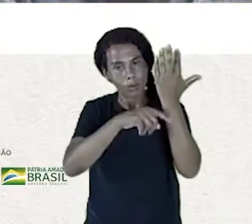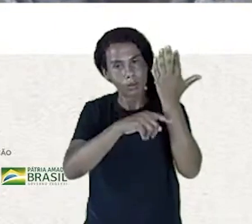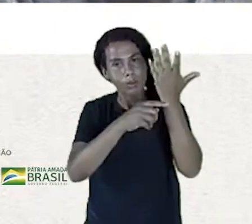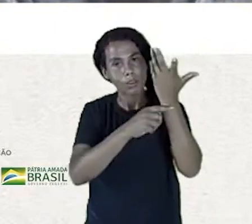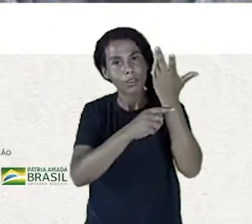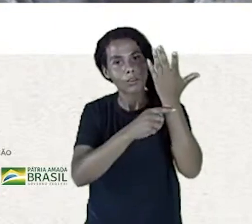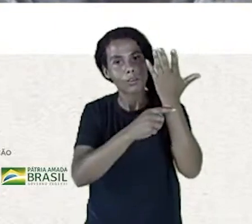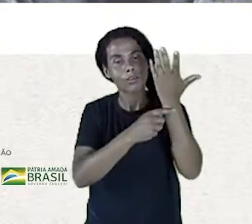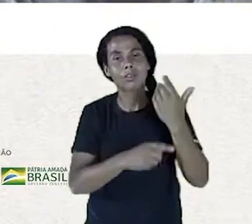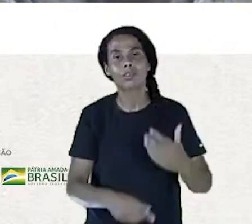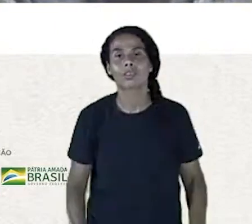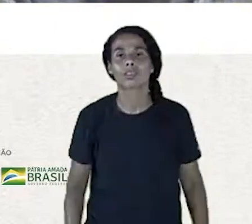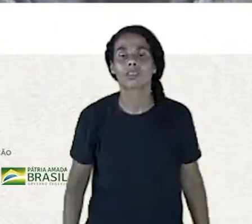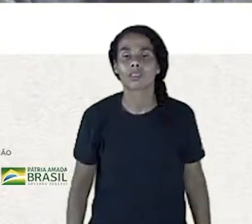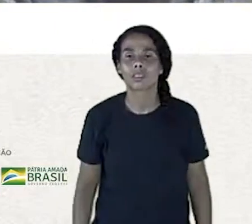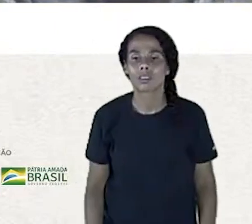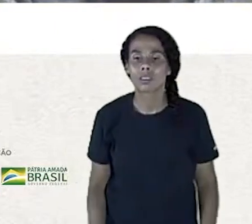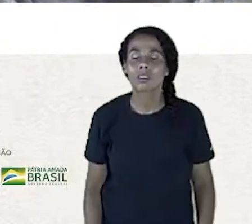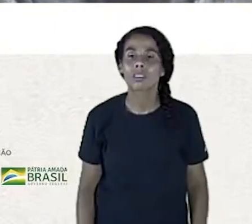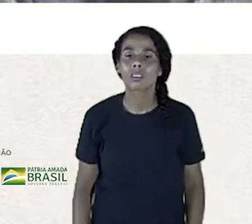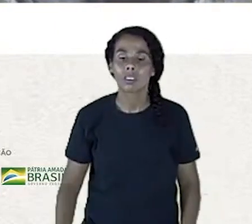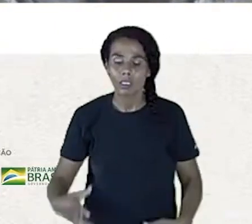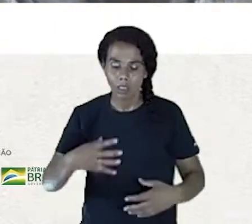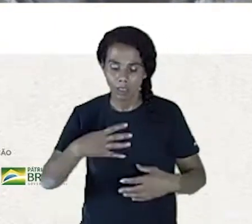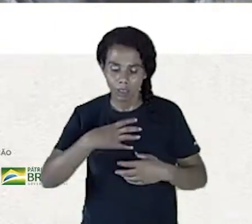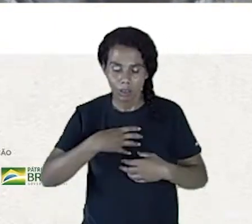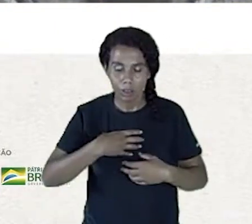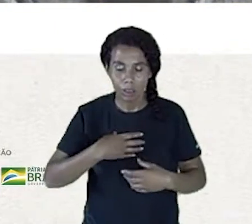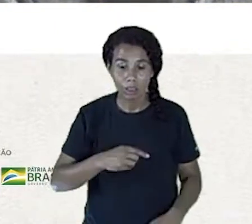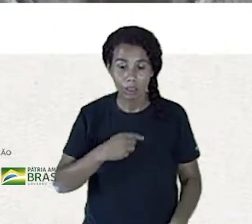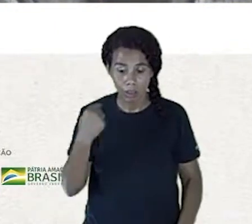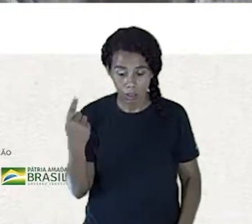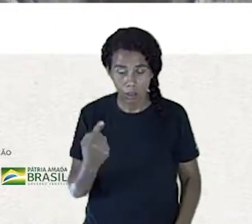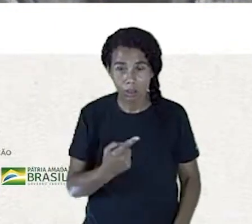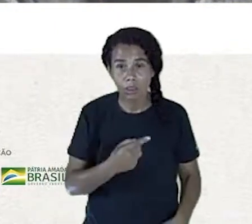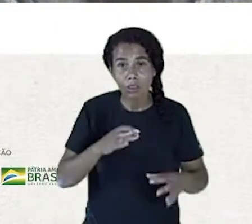nada, todo mestre é pequenininho, todo mestre